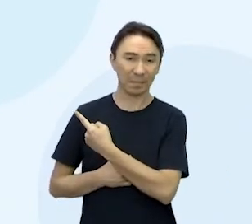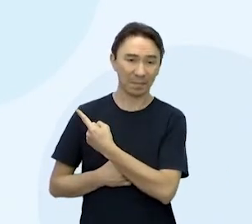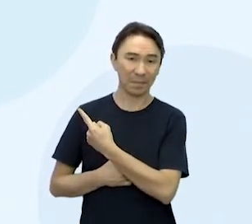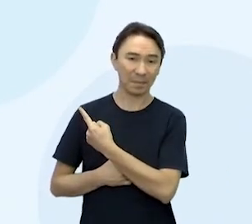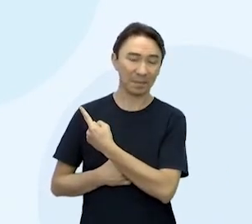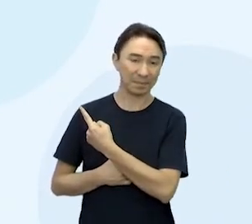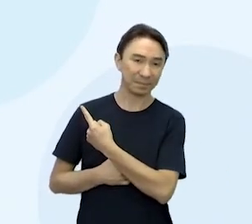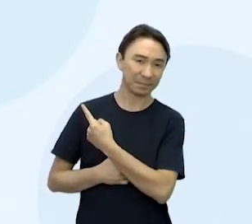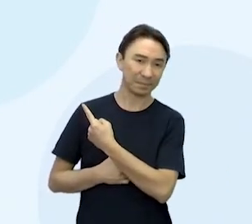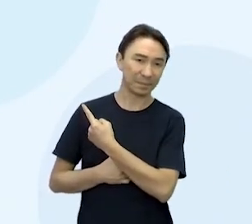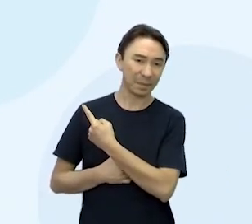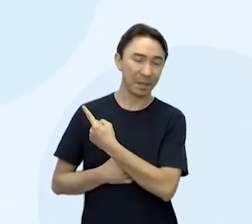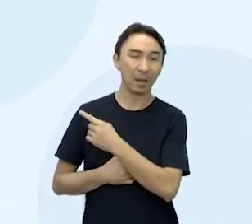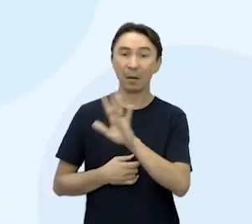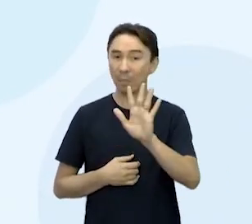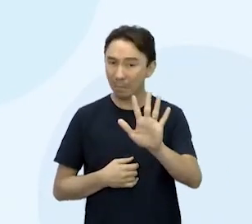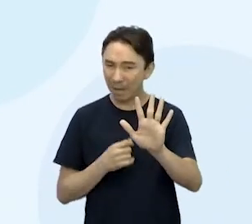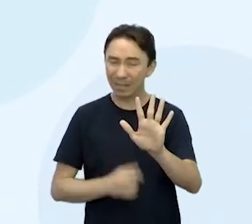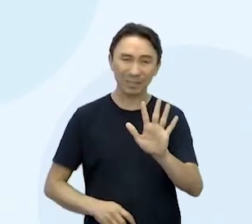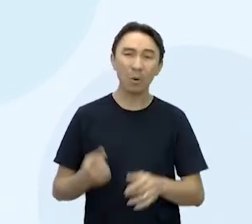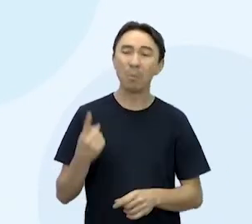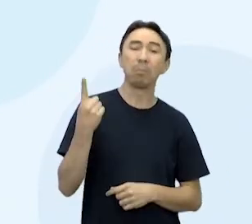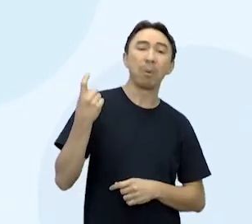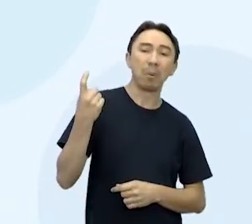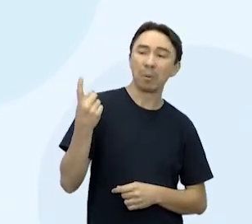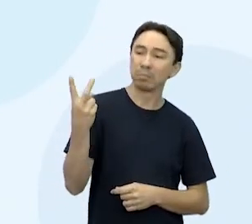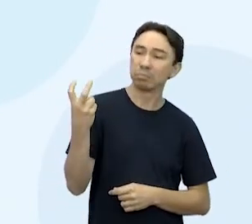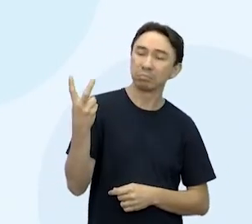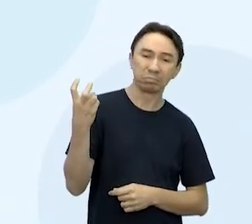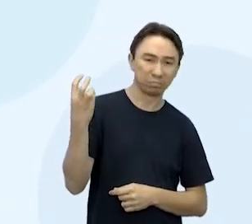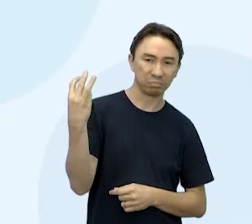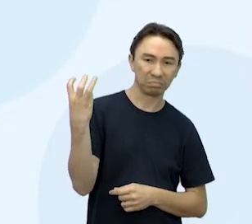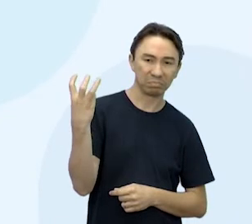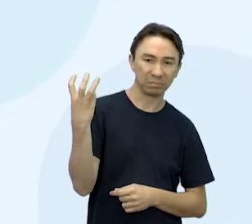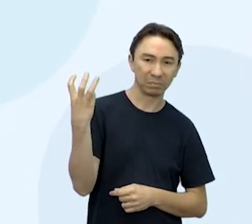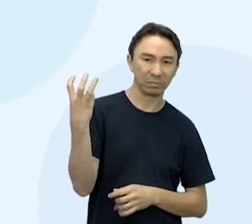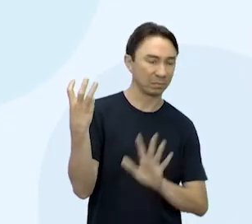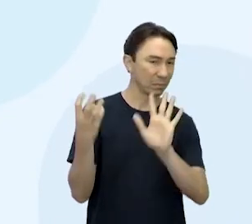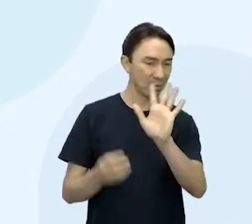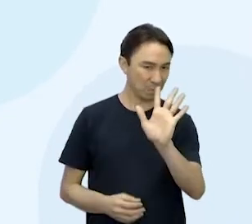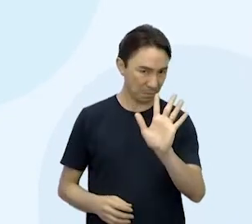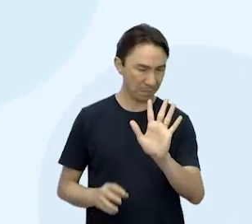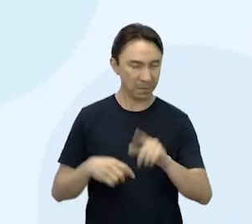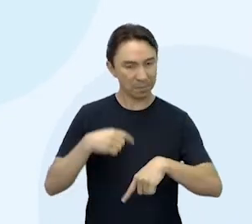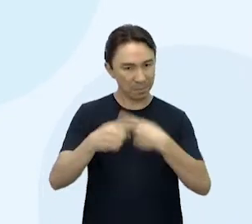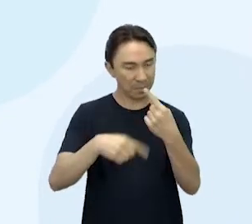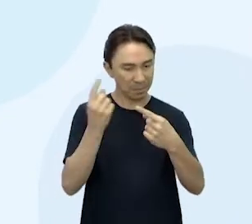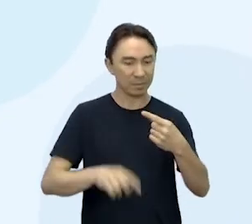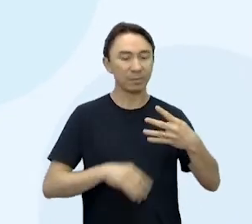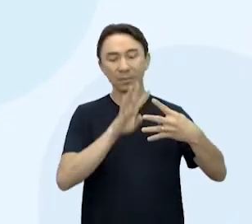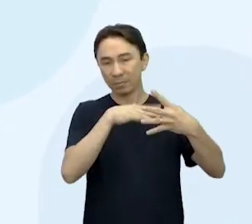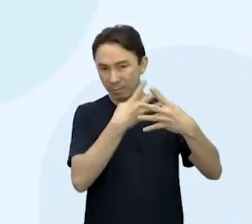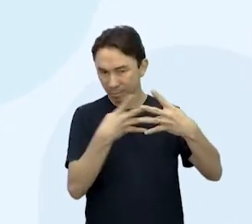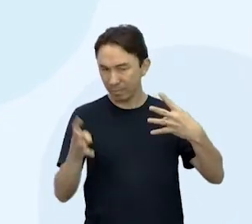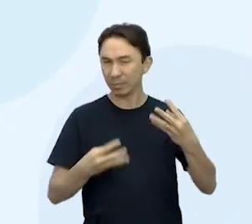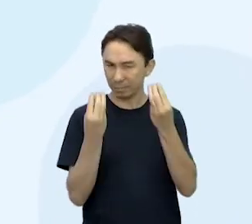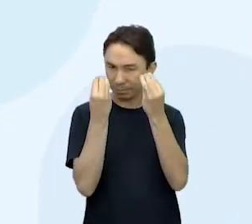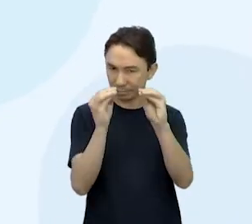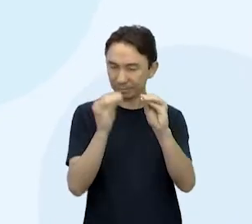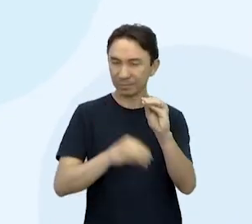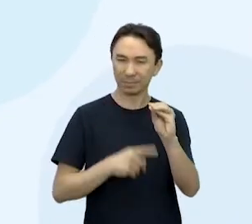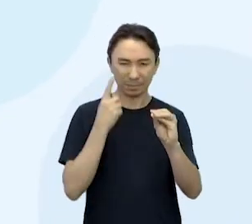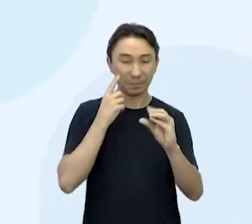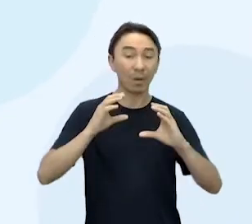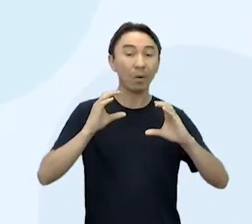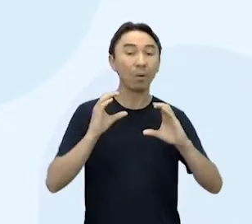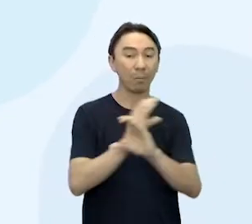Mas elas não são as únicas e a gente vai ver uma tabelinha mais completa, tá? Aqui eu falei só das estruturas dos metais, mas olha, por exemplo,